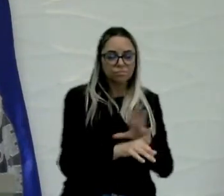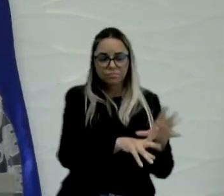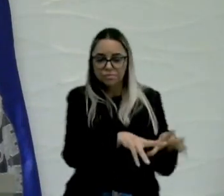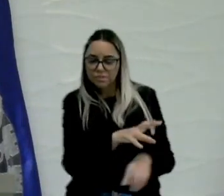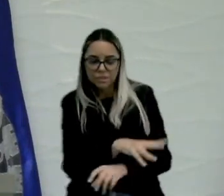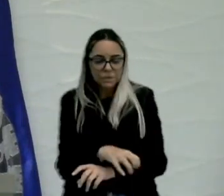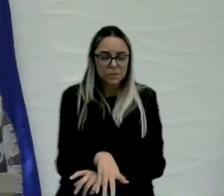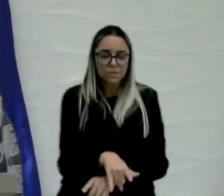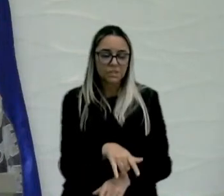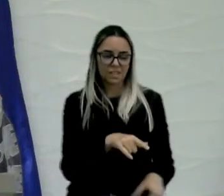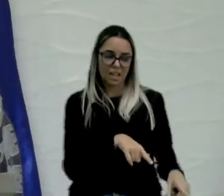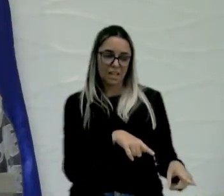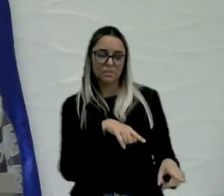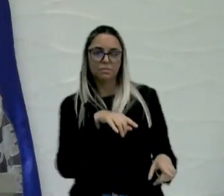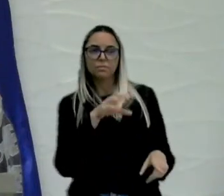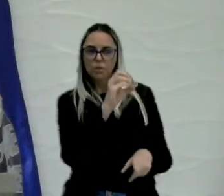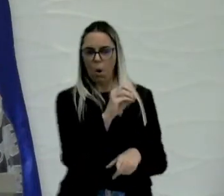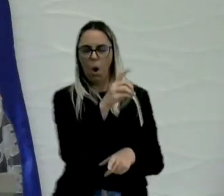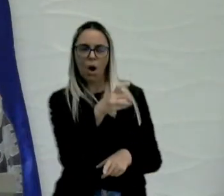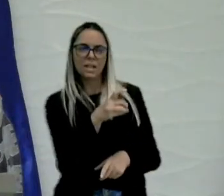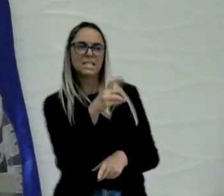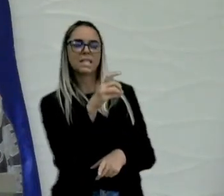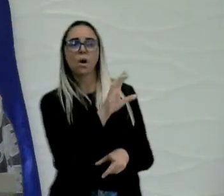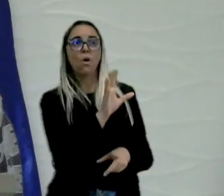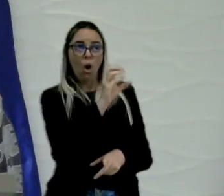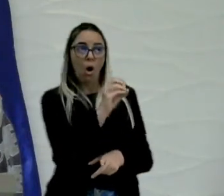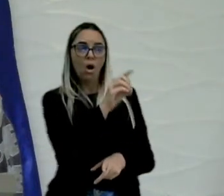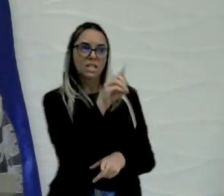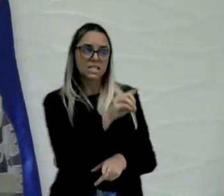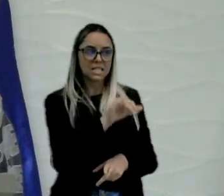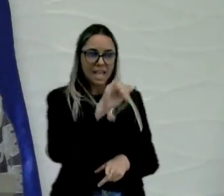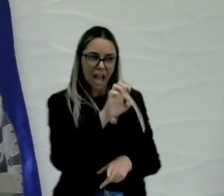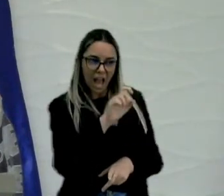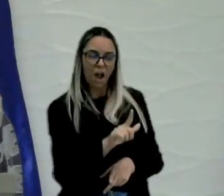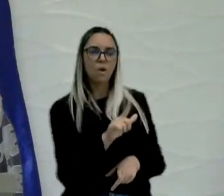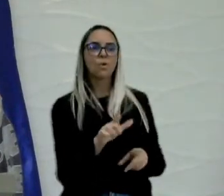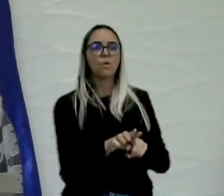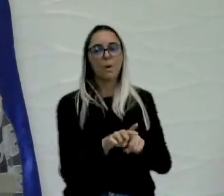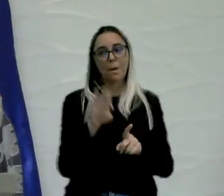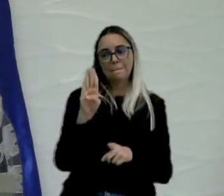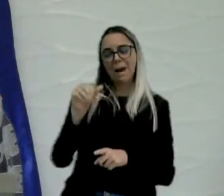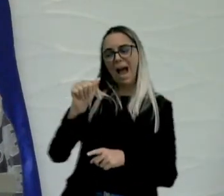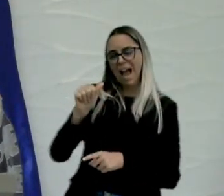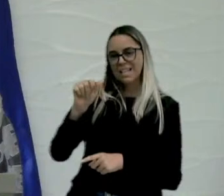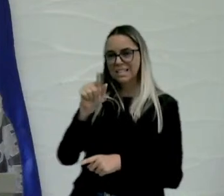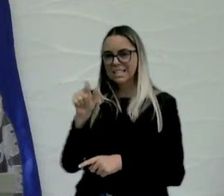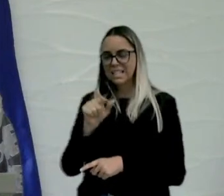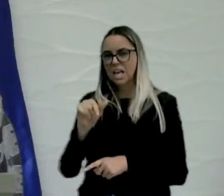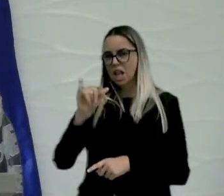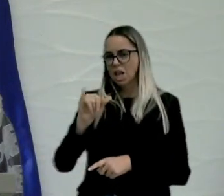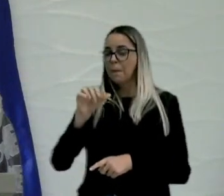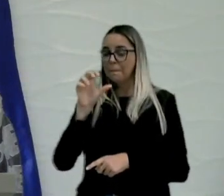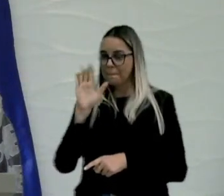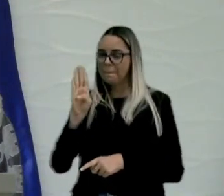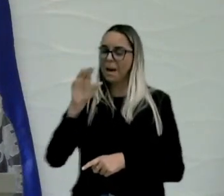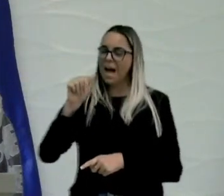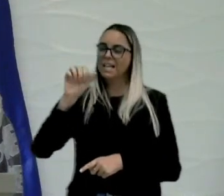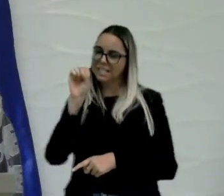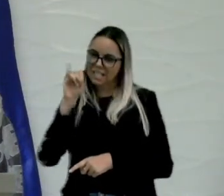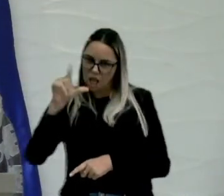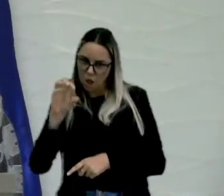assentamento o oiel e o assentamento Basílio como foi concluído também todo toda a nação de terra lá do síti